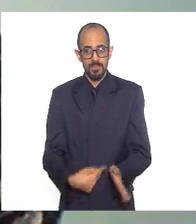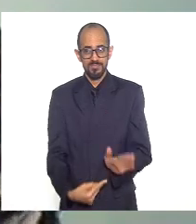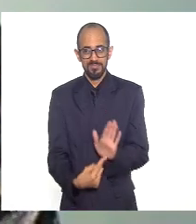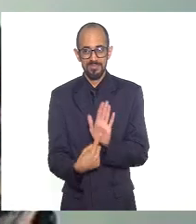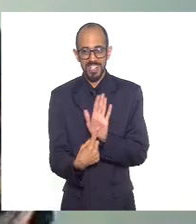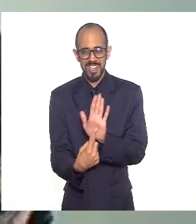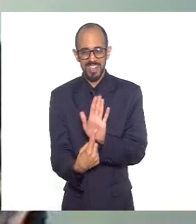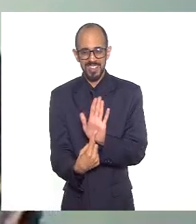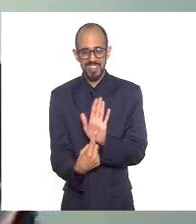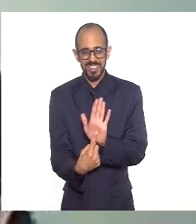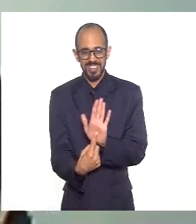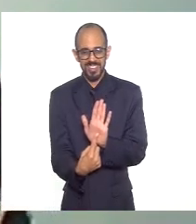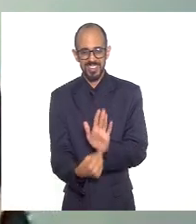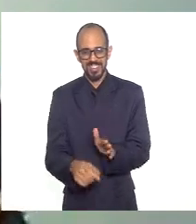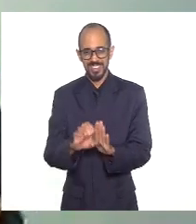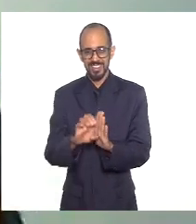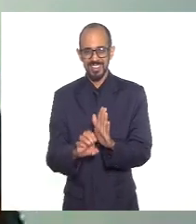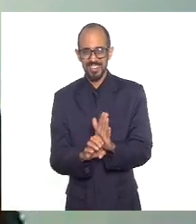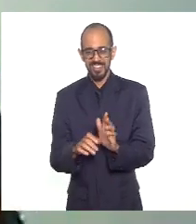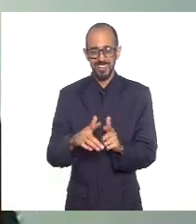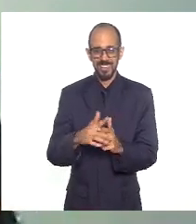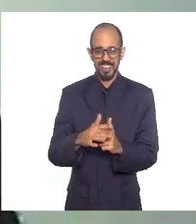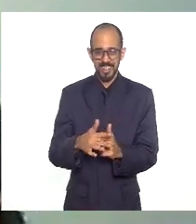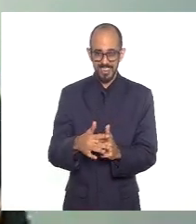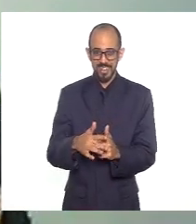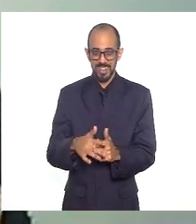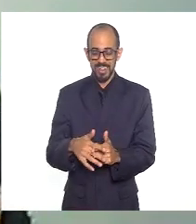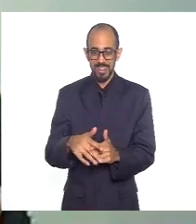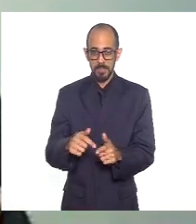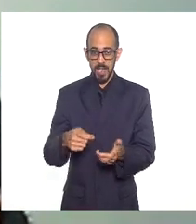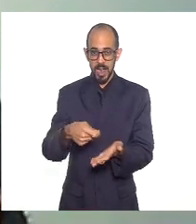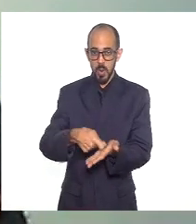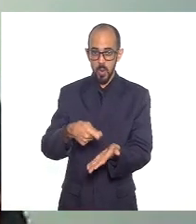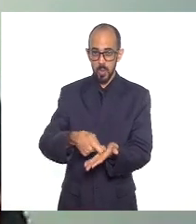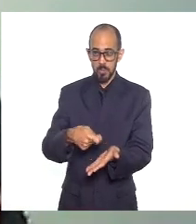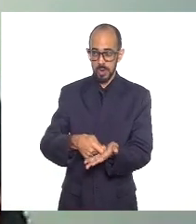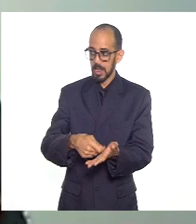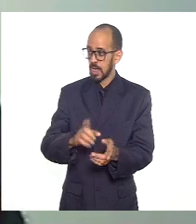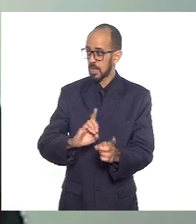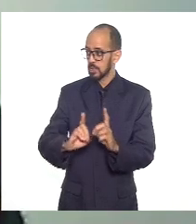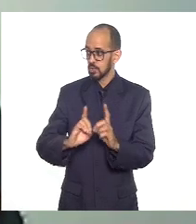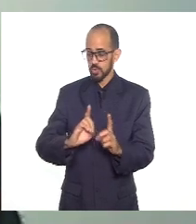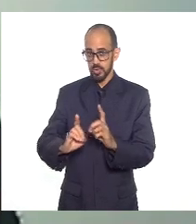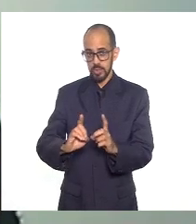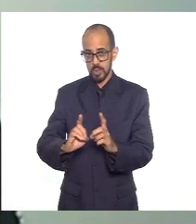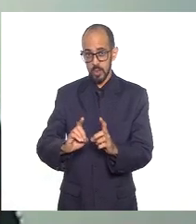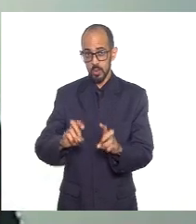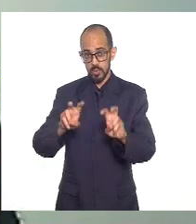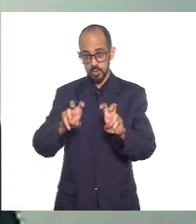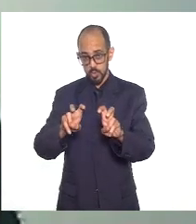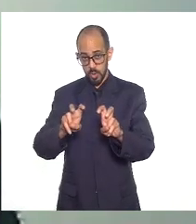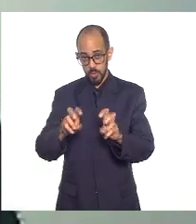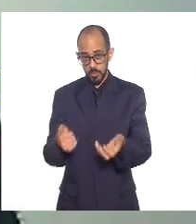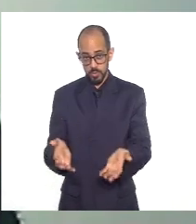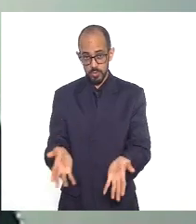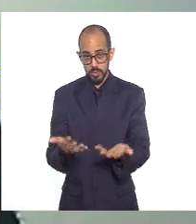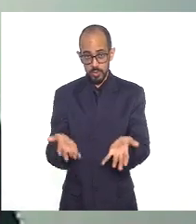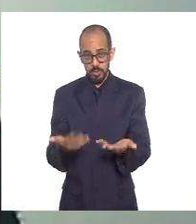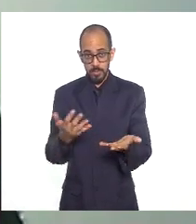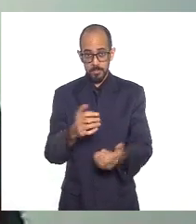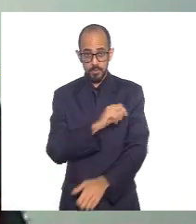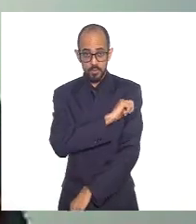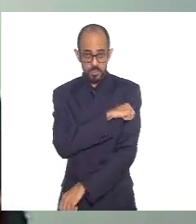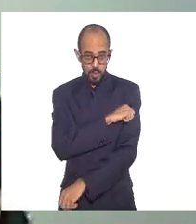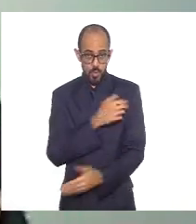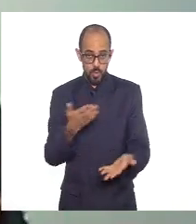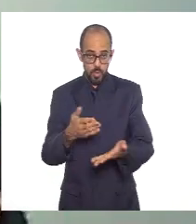nesse sentido, né, para obrigar a discussão aí sobre os incentivos fiscais. Na manhã de hoje, o deputado